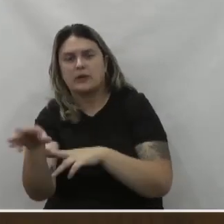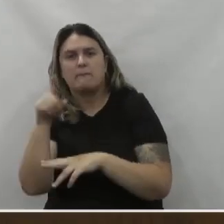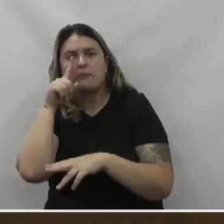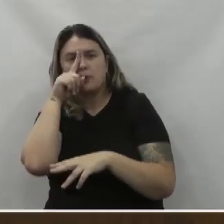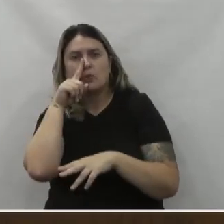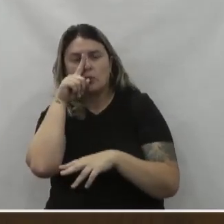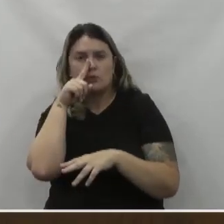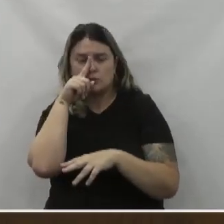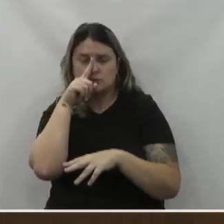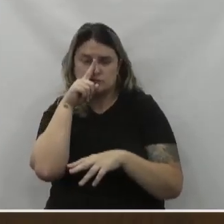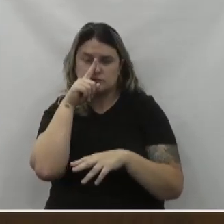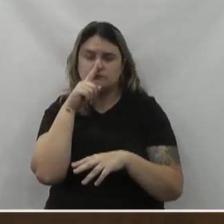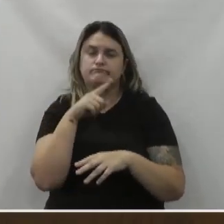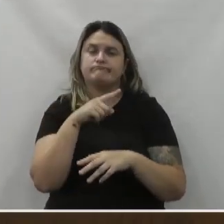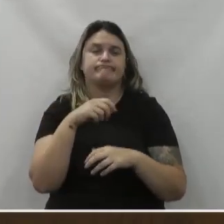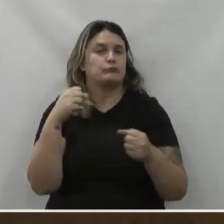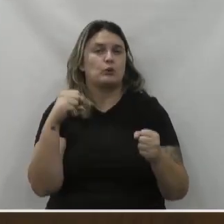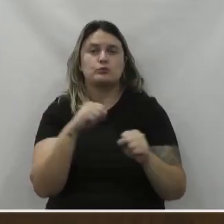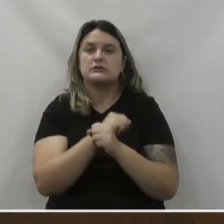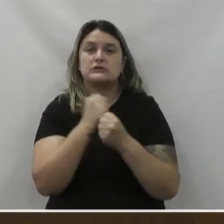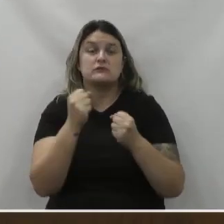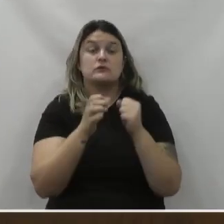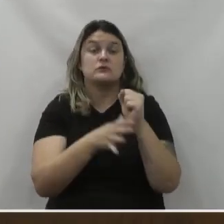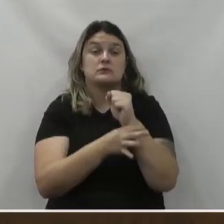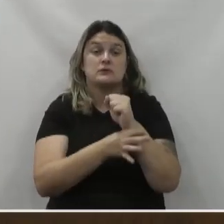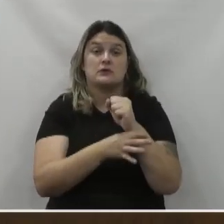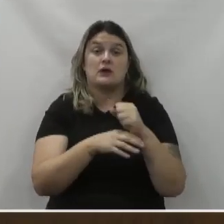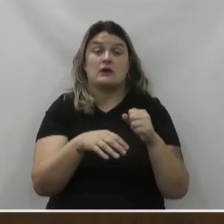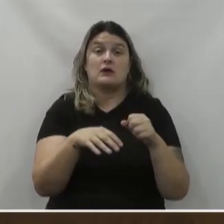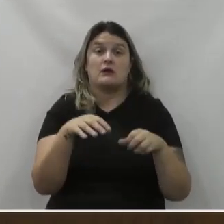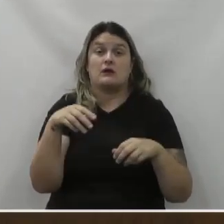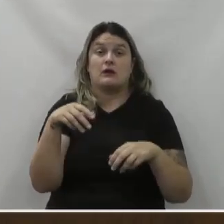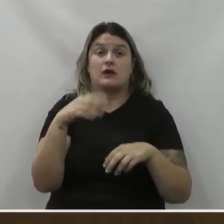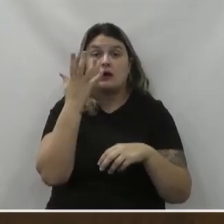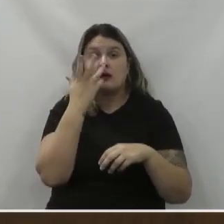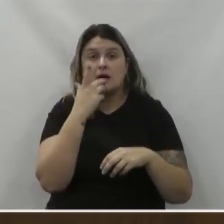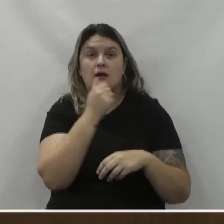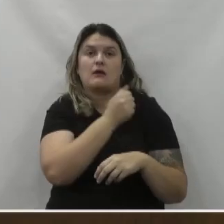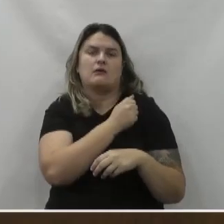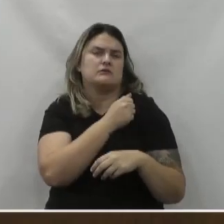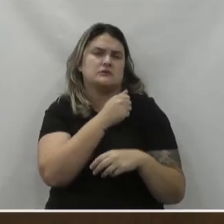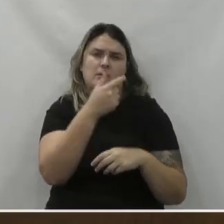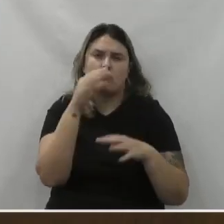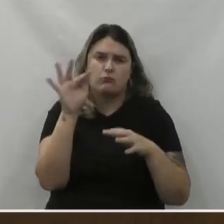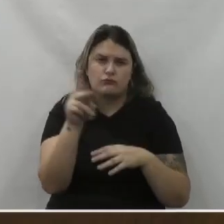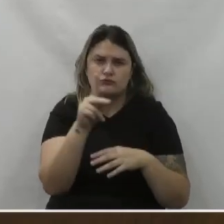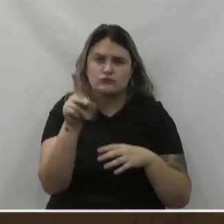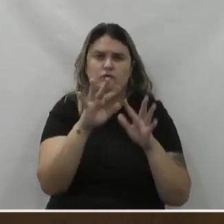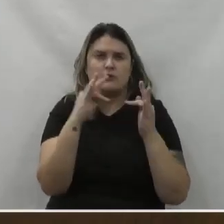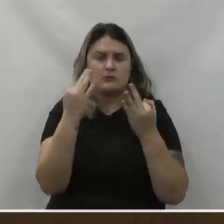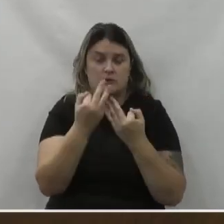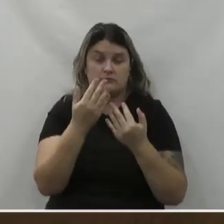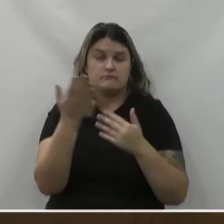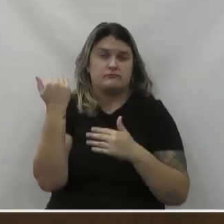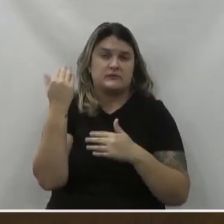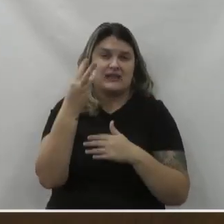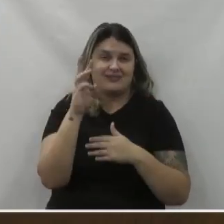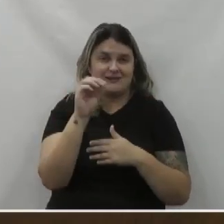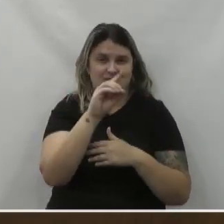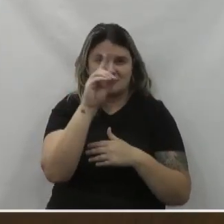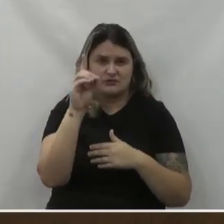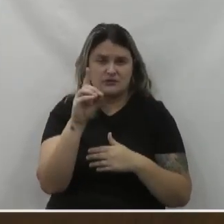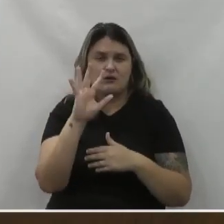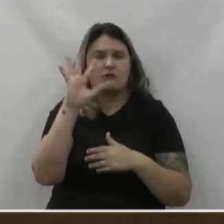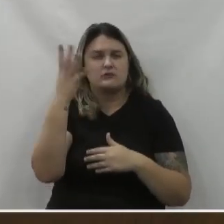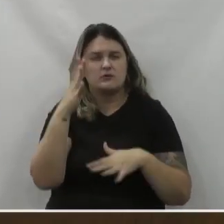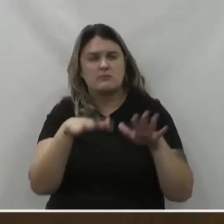acostamento, impossibilitando a circulação segura de pedestres. Nos últimos 30 dias foram registrados ao